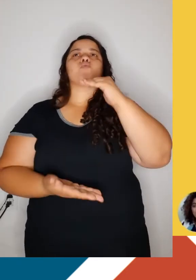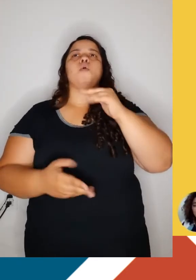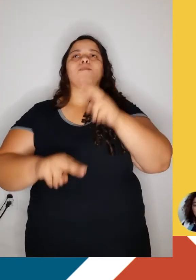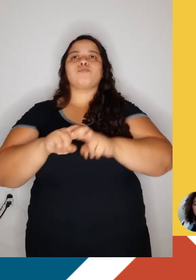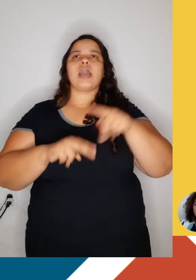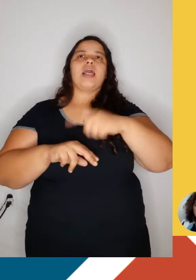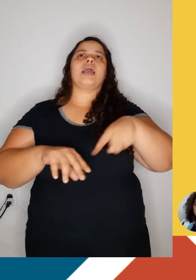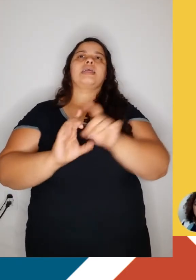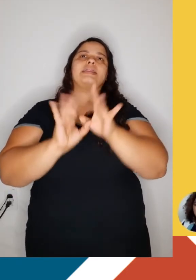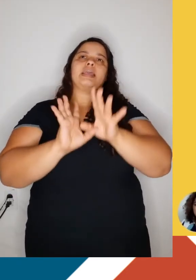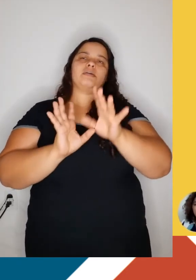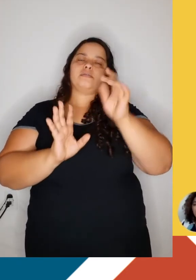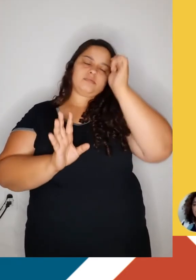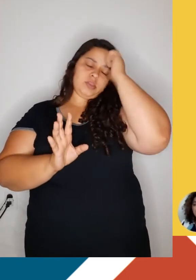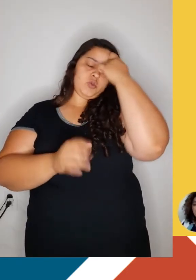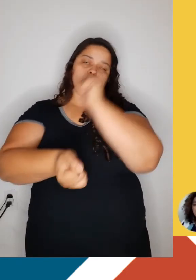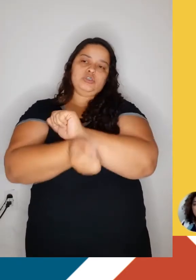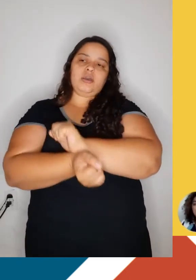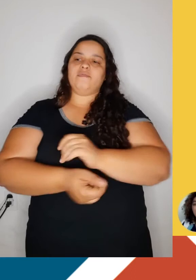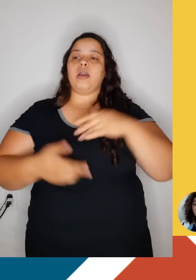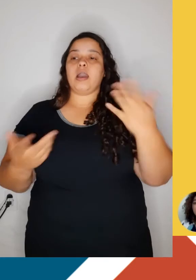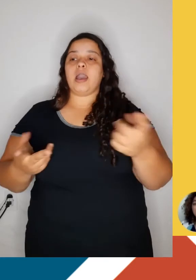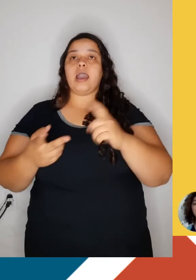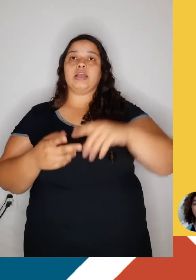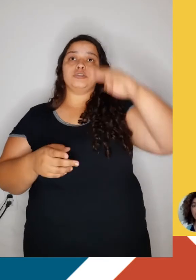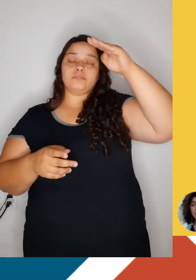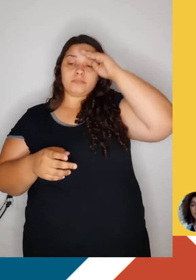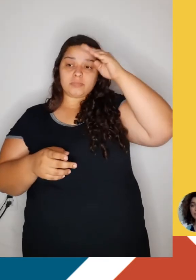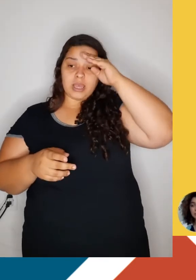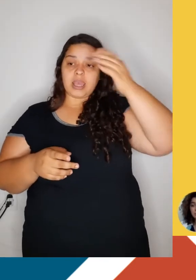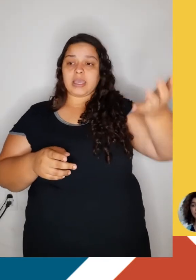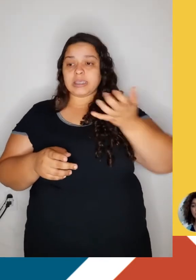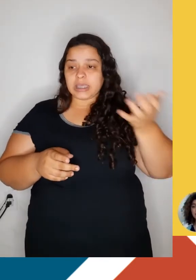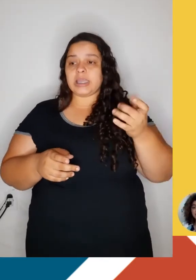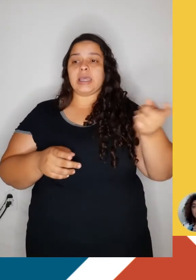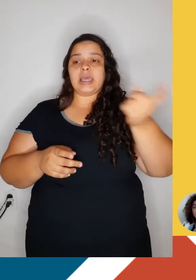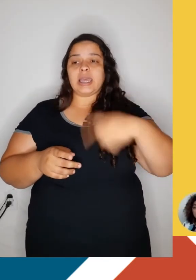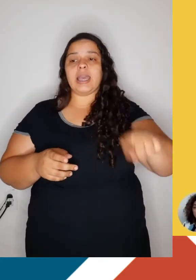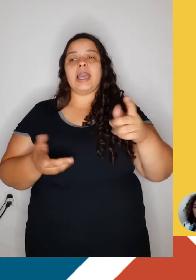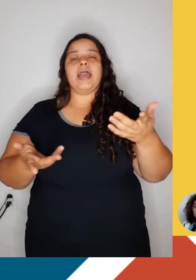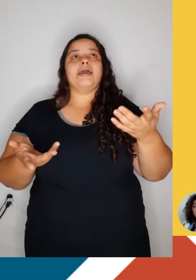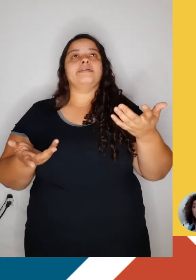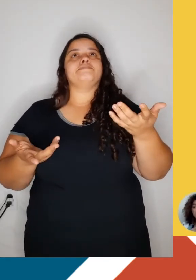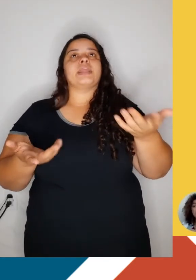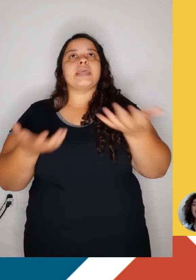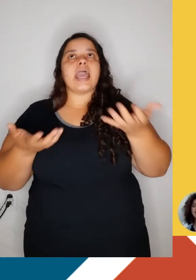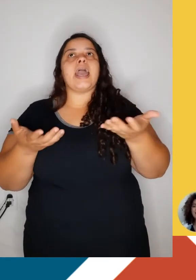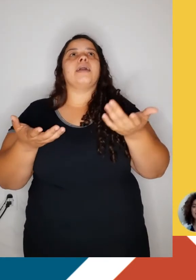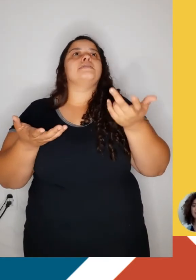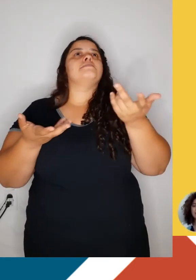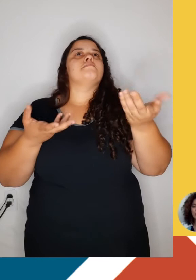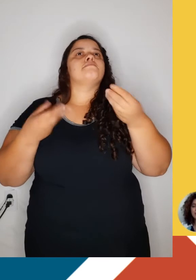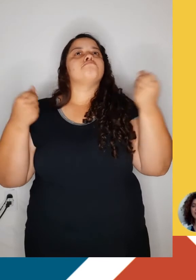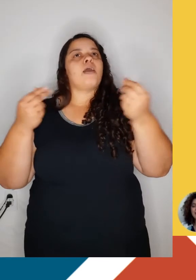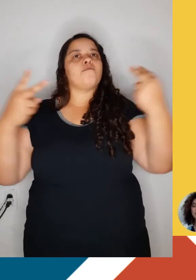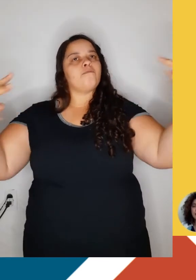indenização. Sobre o exército, havia a exigência de maior espaço e poder político, visto que essa instituição ganhou destaque após